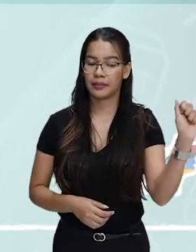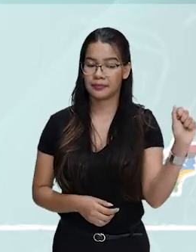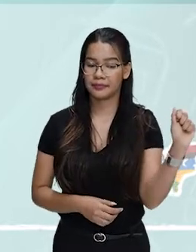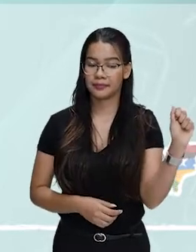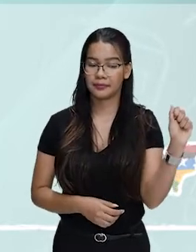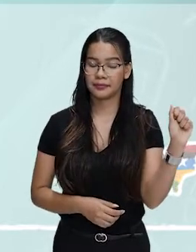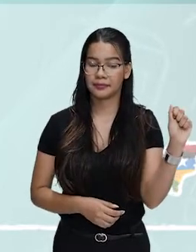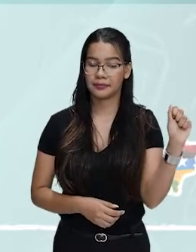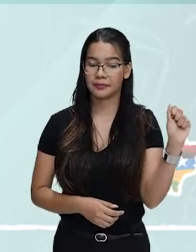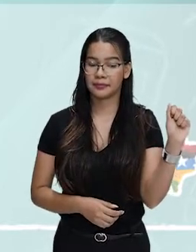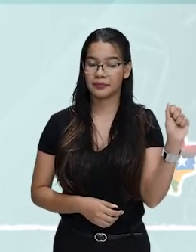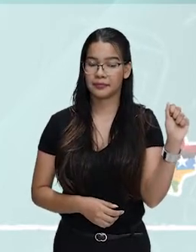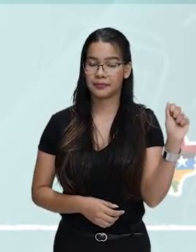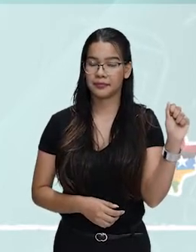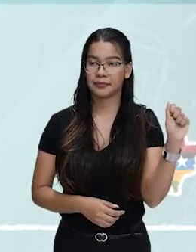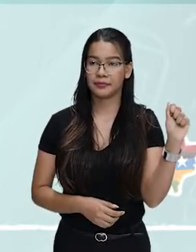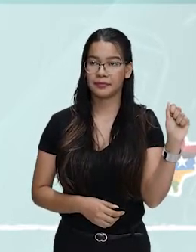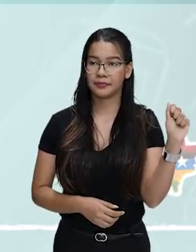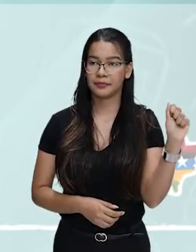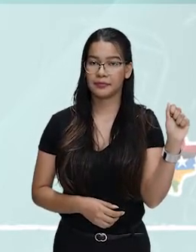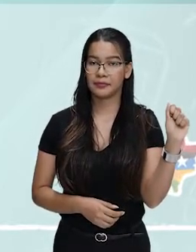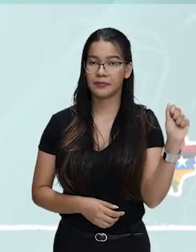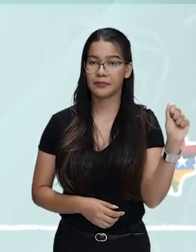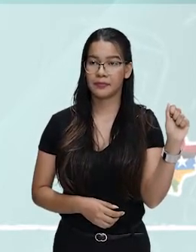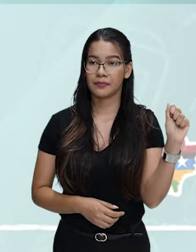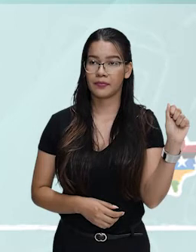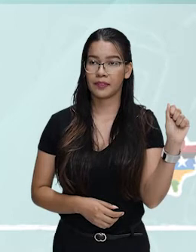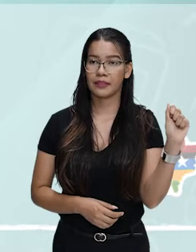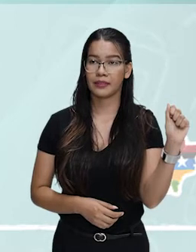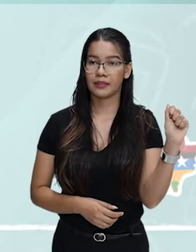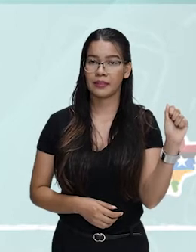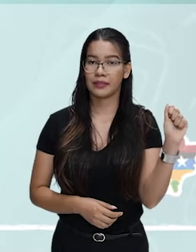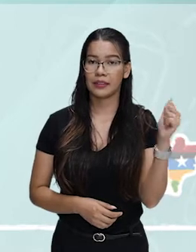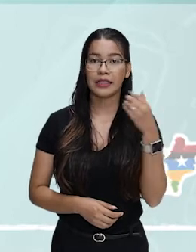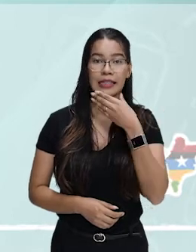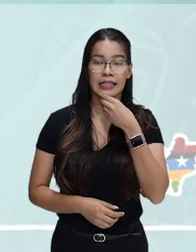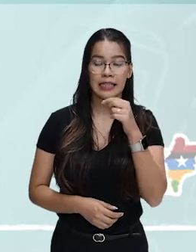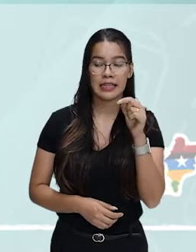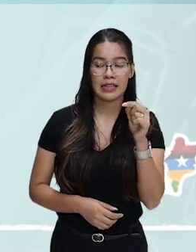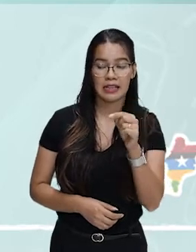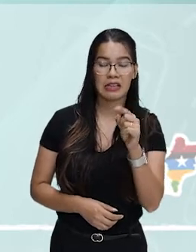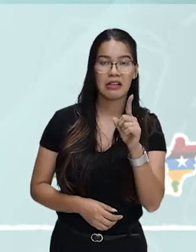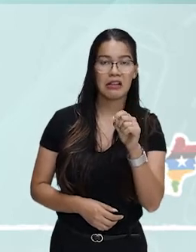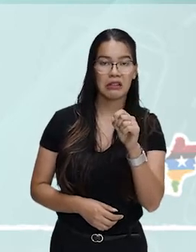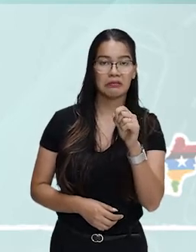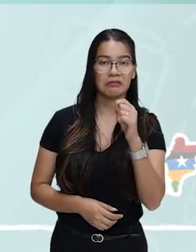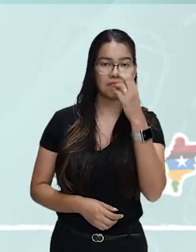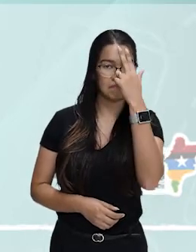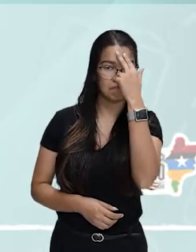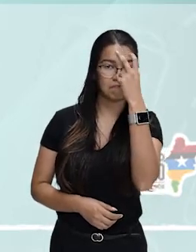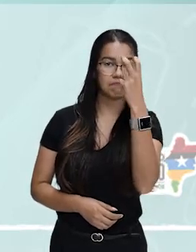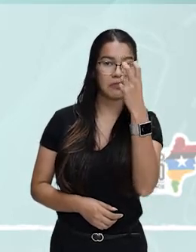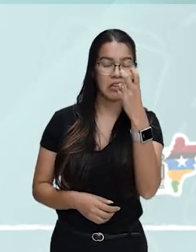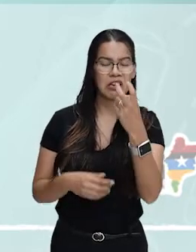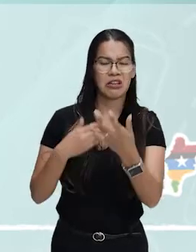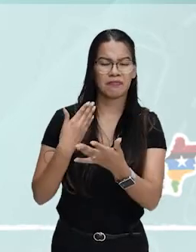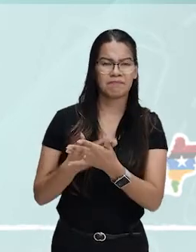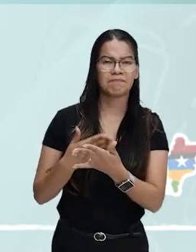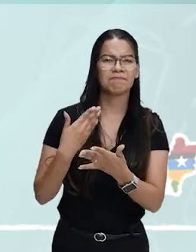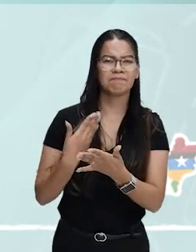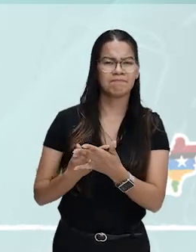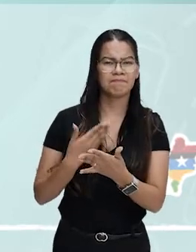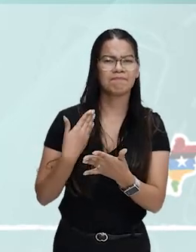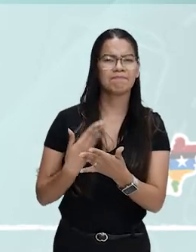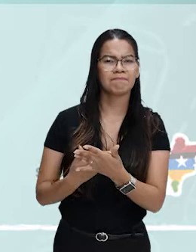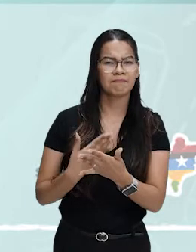inteligente e estuda muito. Parece com aquela do rico. Aí tem aí, sentido aditivo.